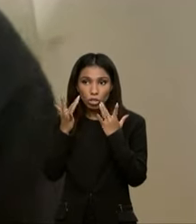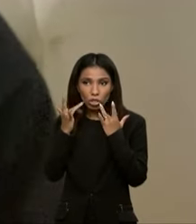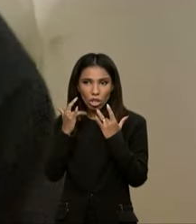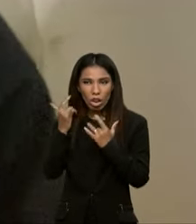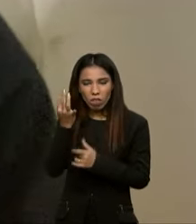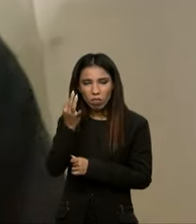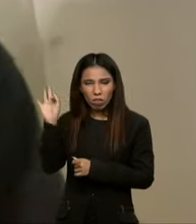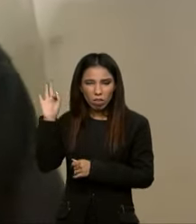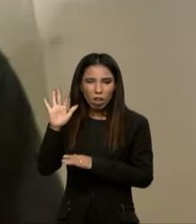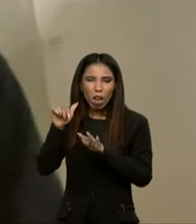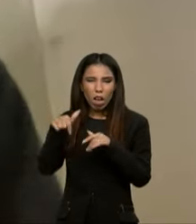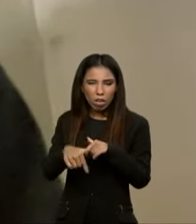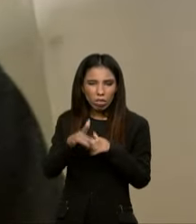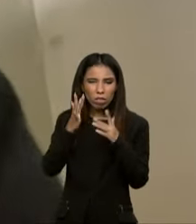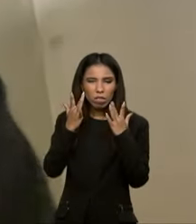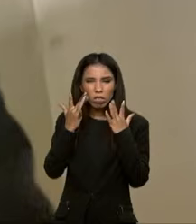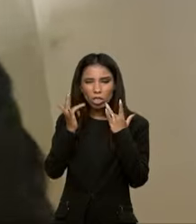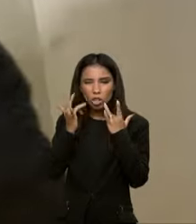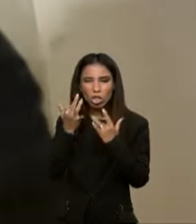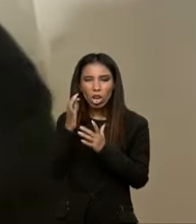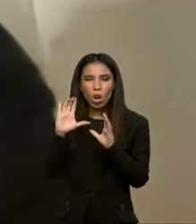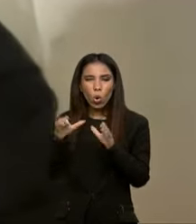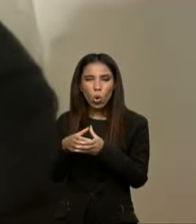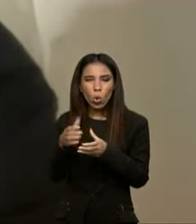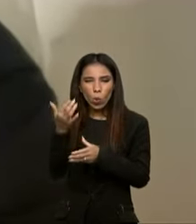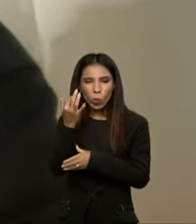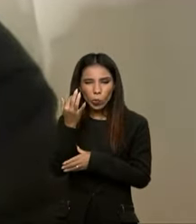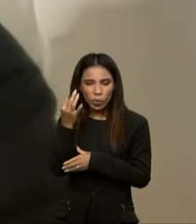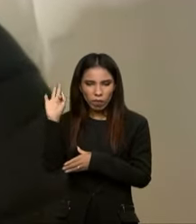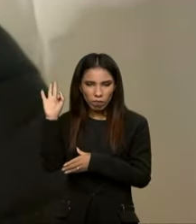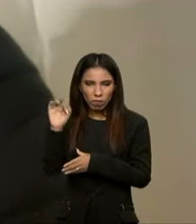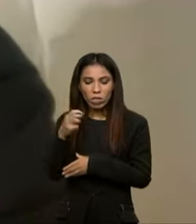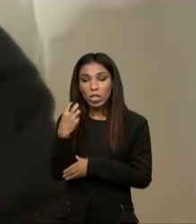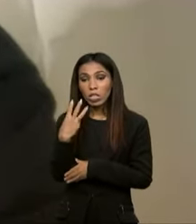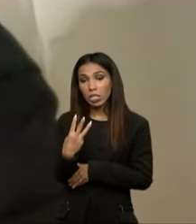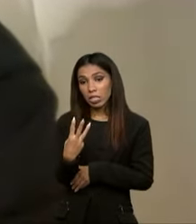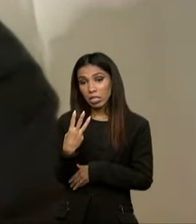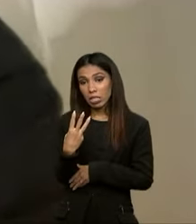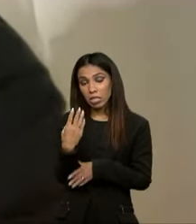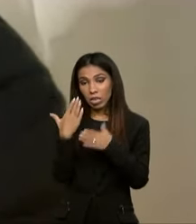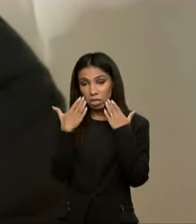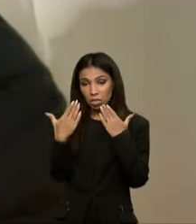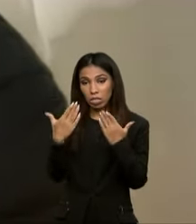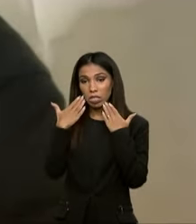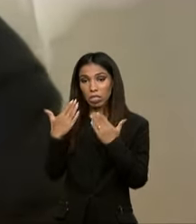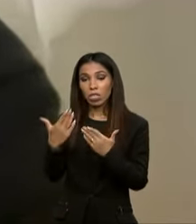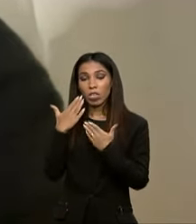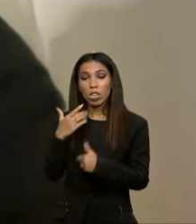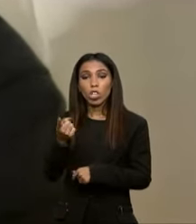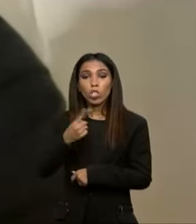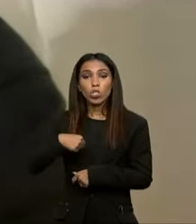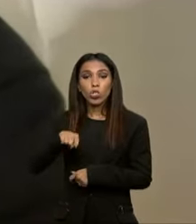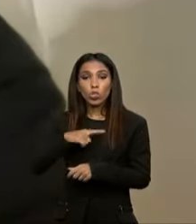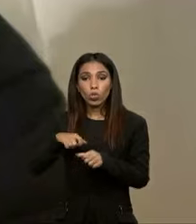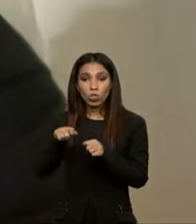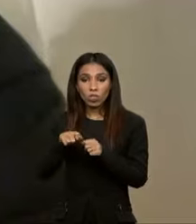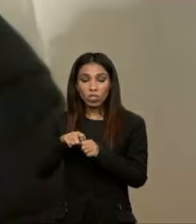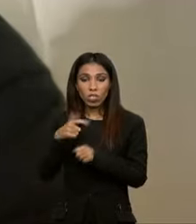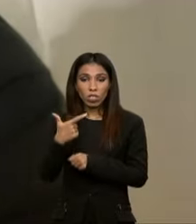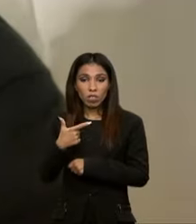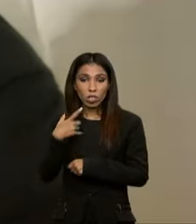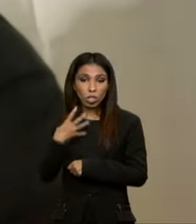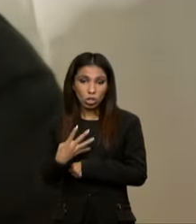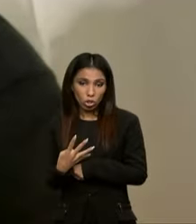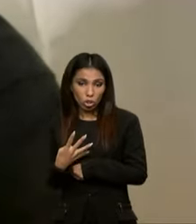teatro aqui para apresentações de companhias francesas em Paris são 3 apresentações. Nós fizemos 24 apresentações.